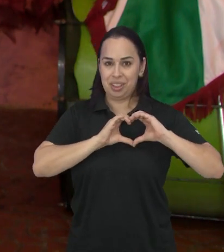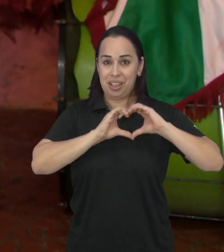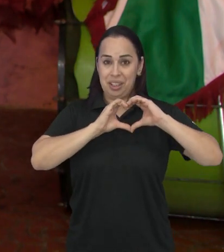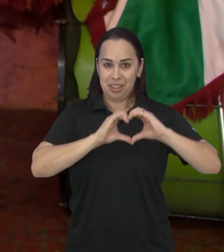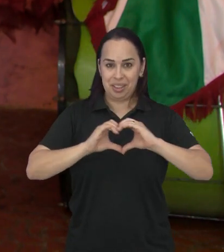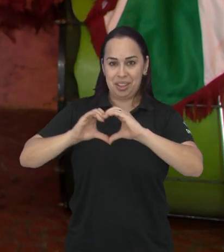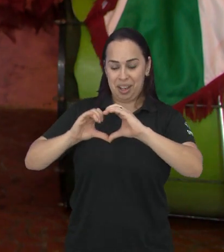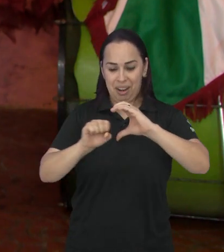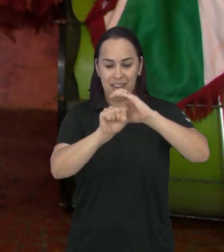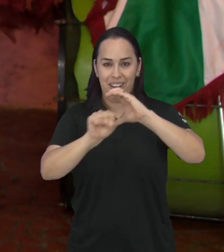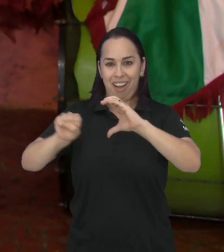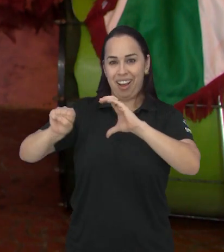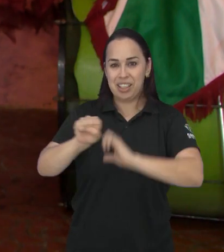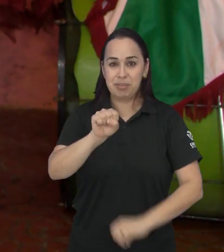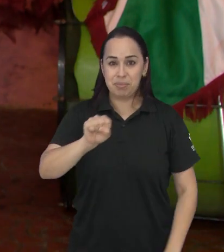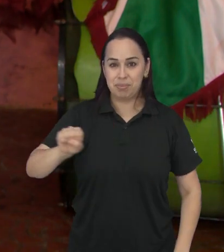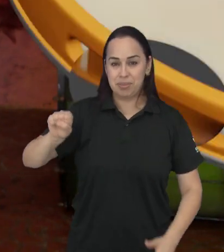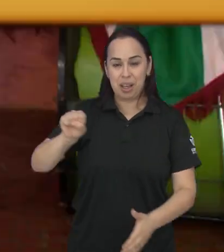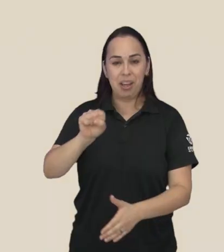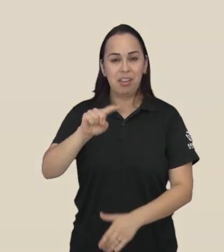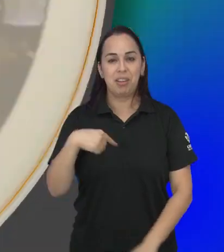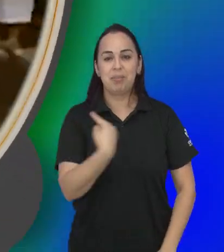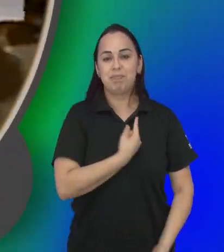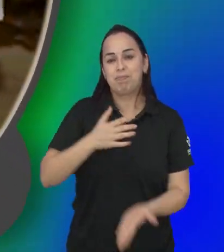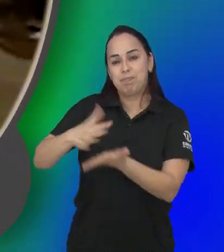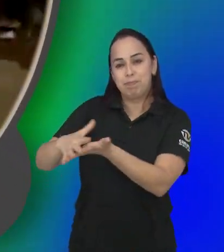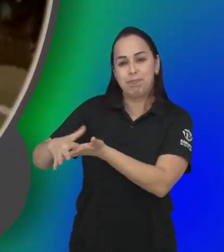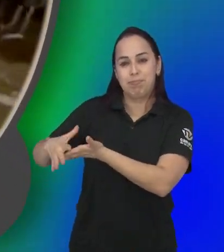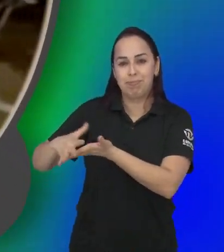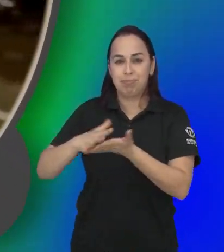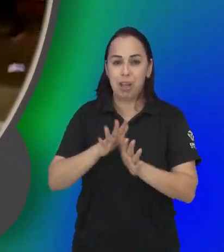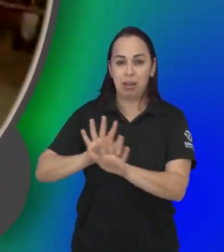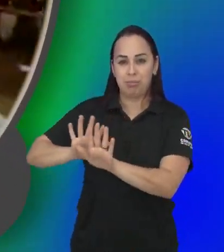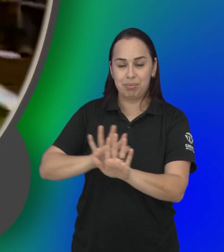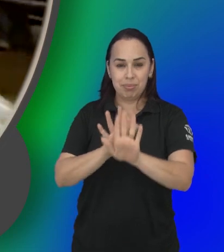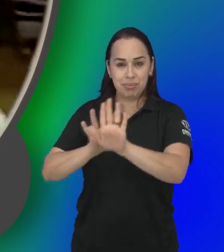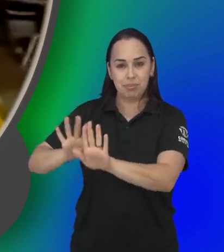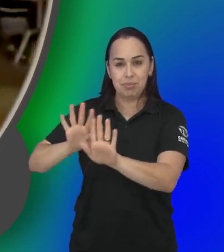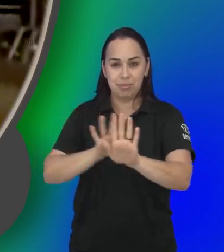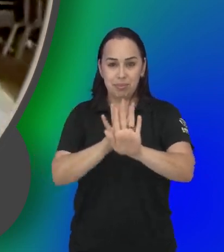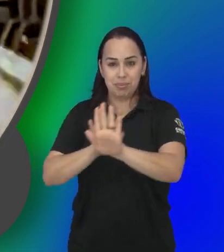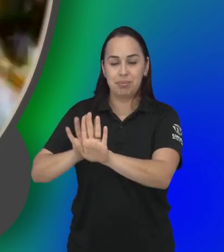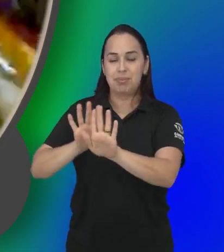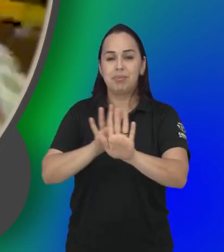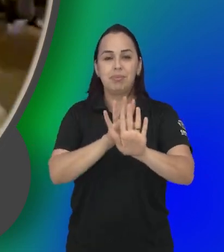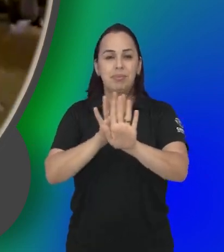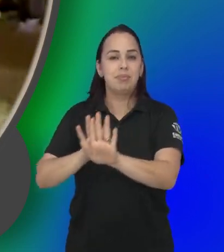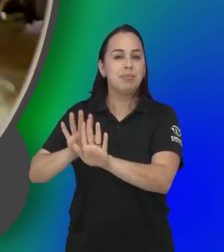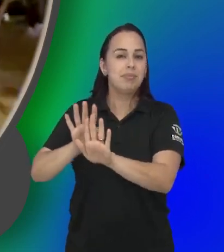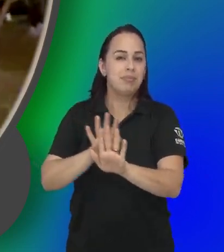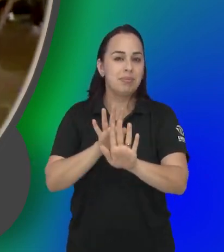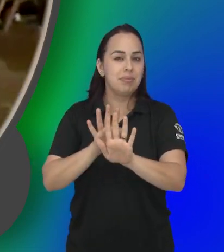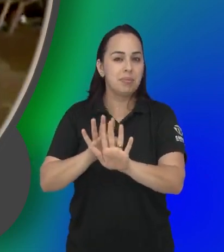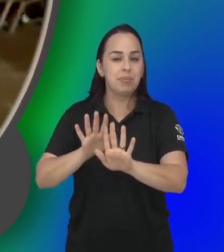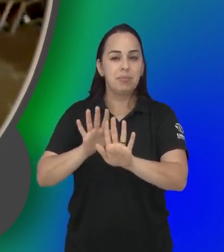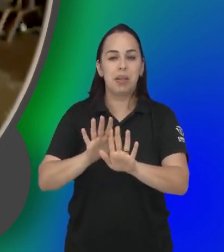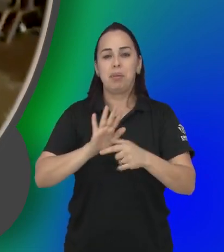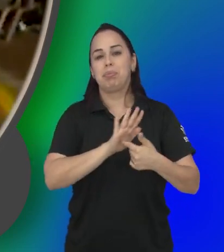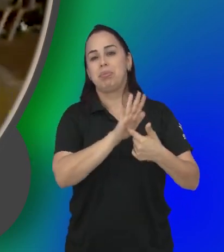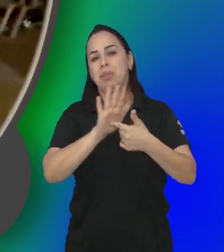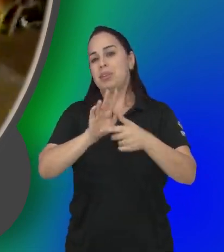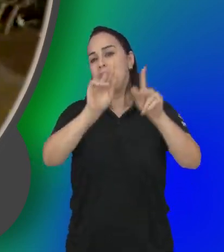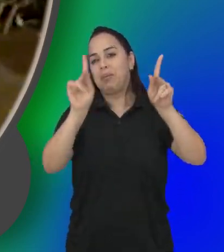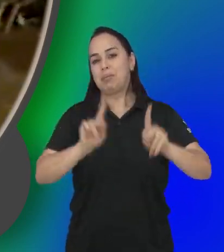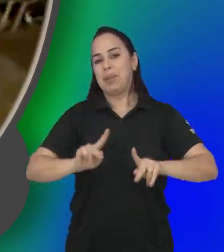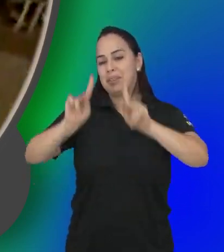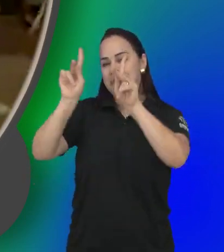minha vida, vai um satélite a sambar, oh, orbitando na avenida, na